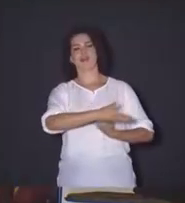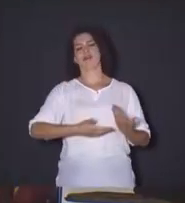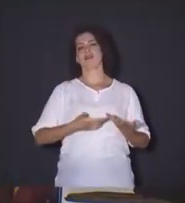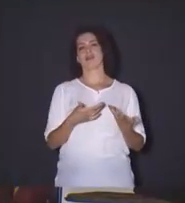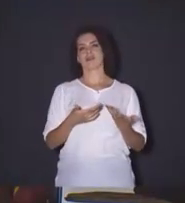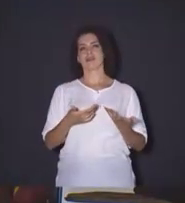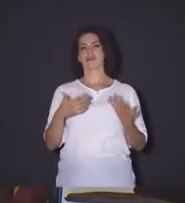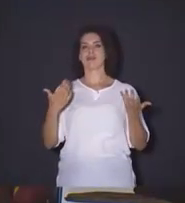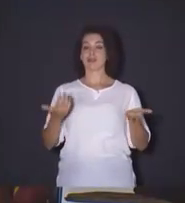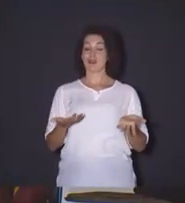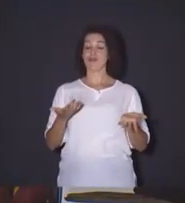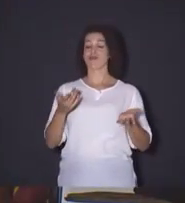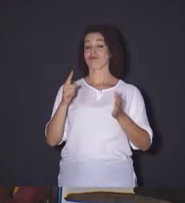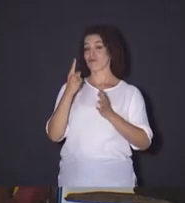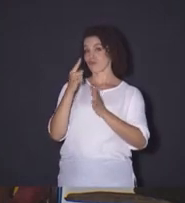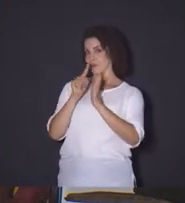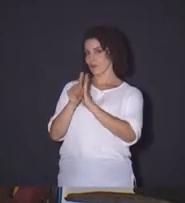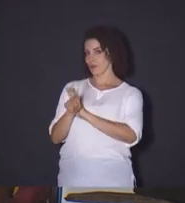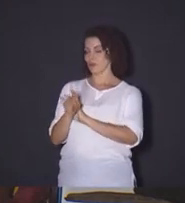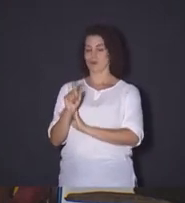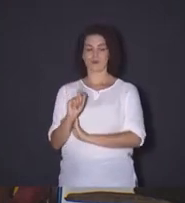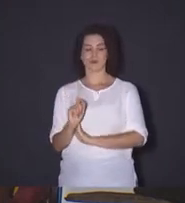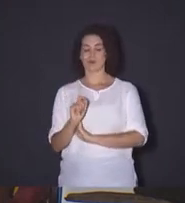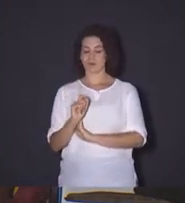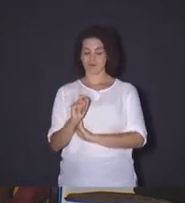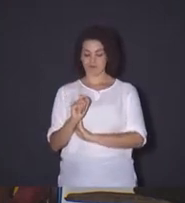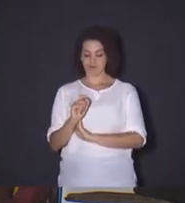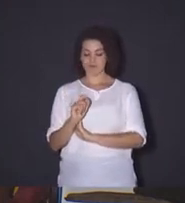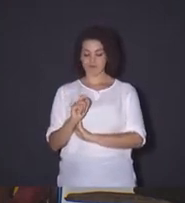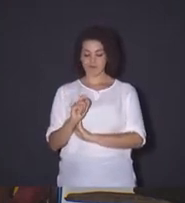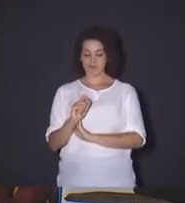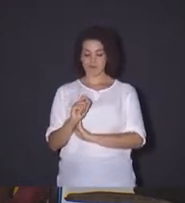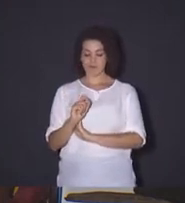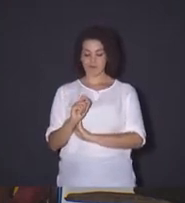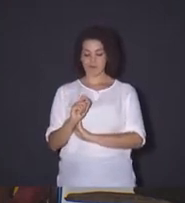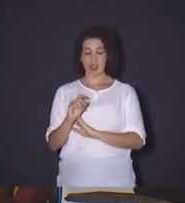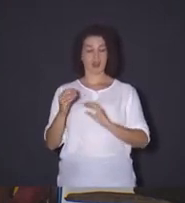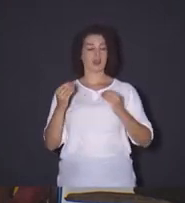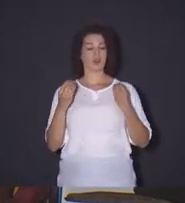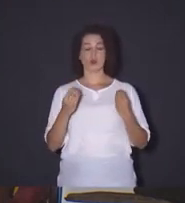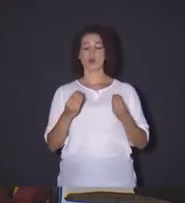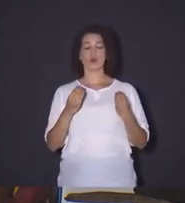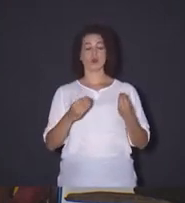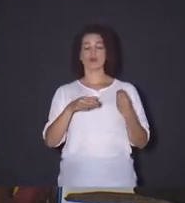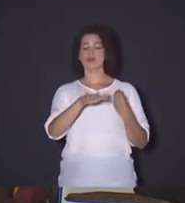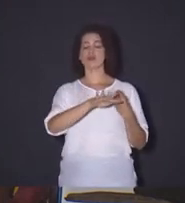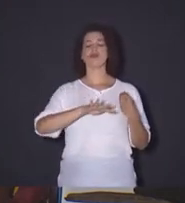vou deixar uma pergunta vou perguntar assim como que um terreiro